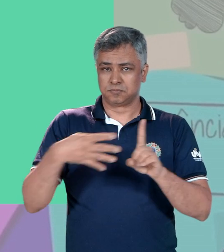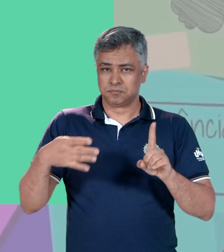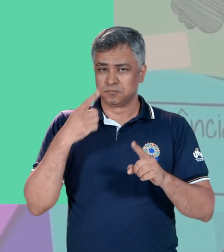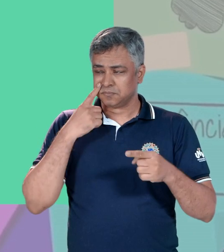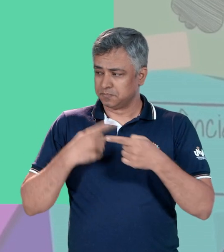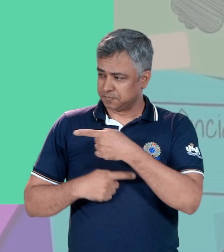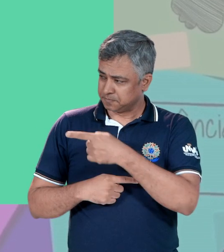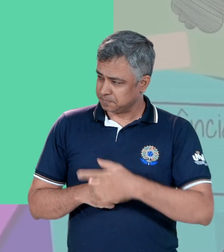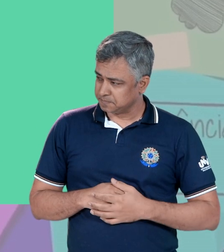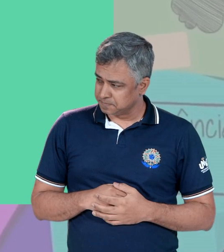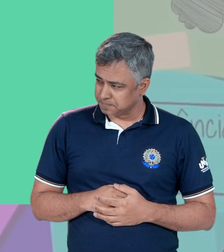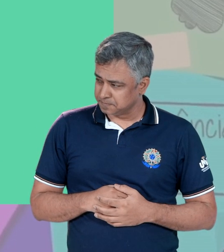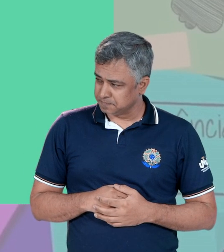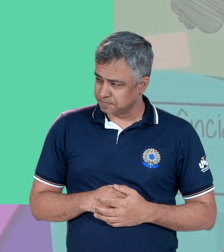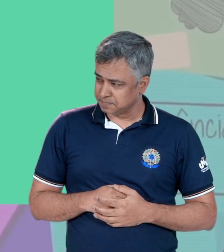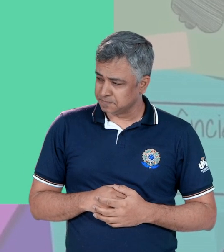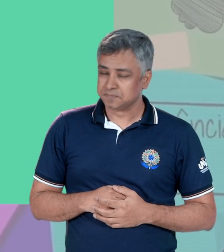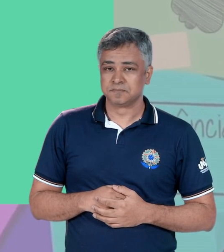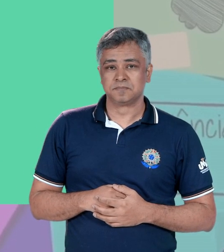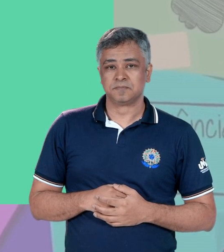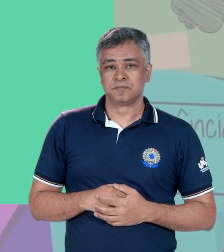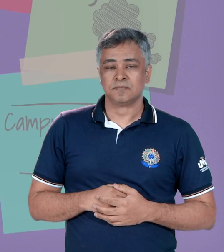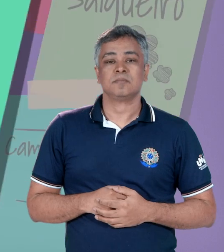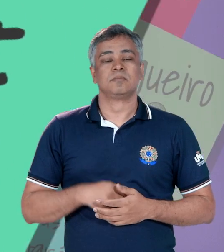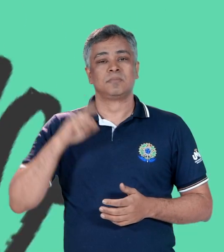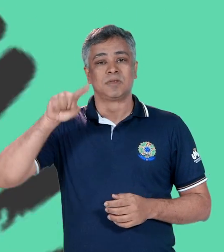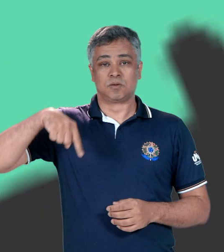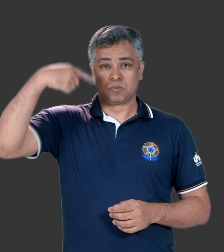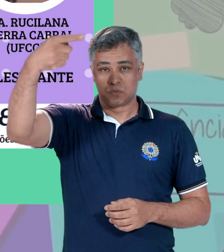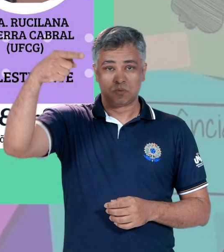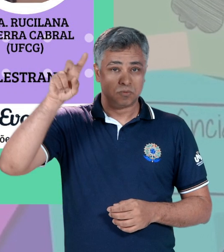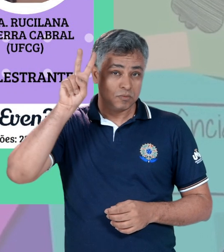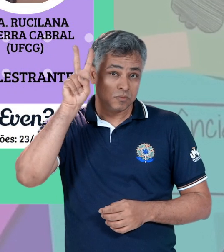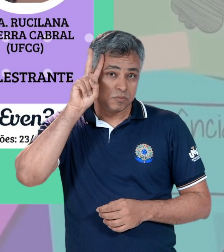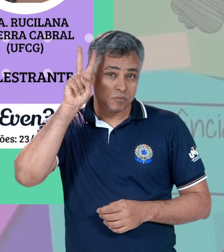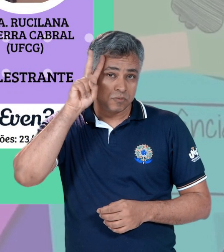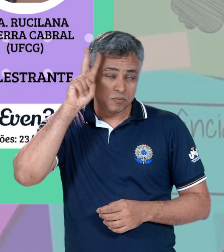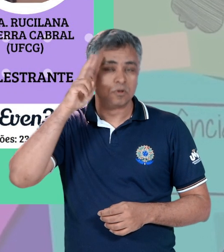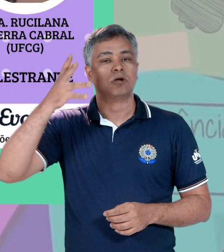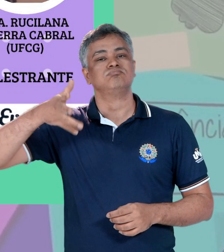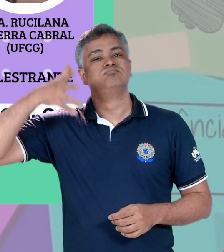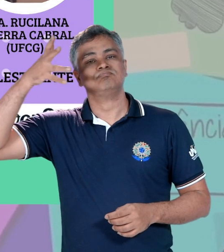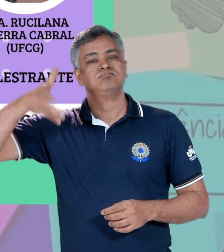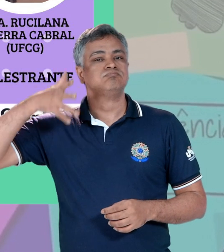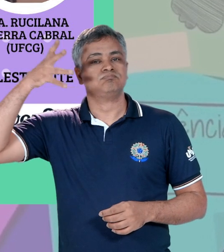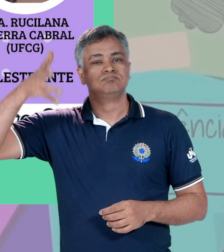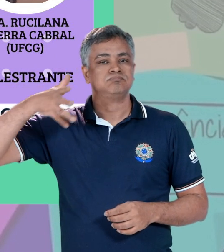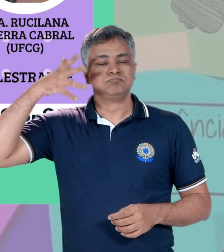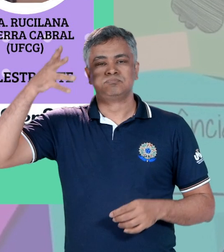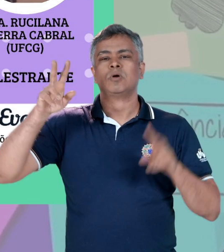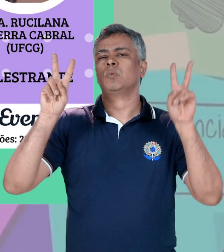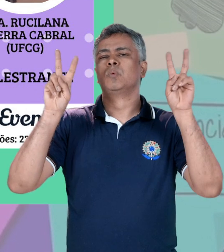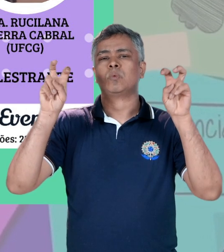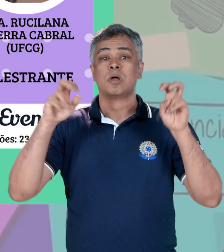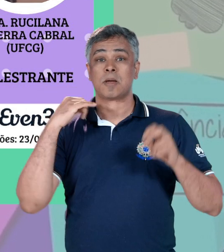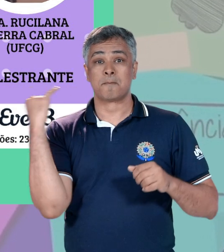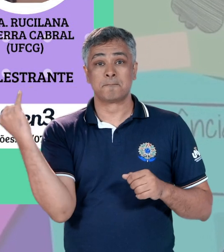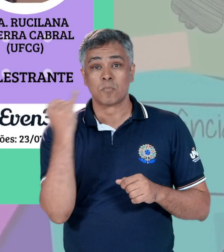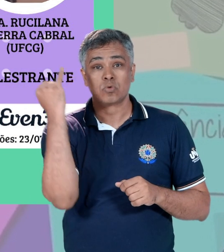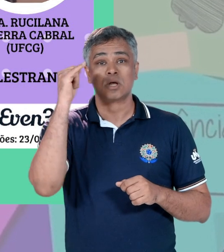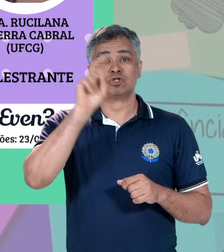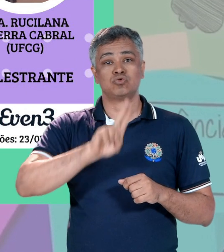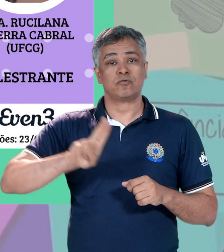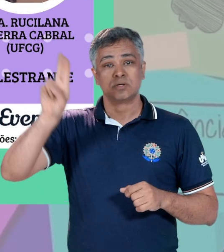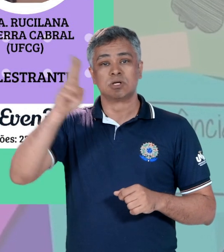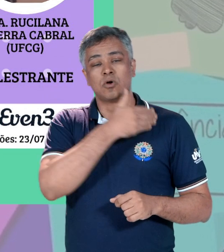página do Instagram, @dacunivasf. Na próxima segunda-feira, acontece a palestra A Importância